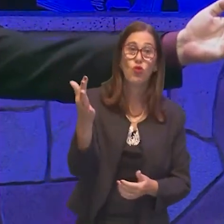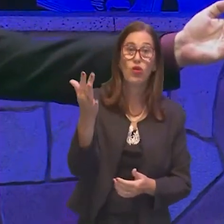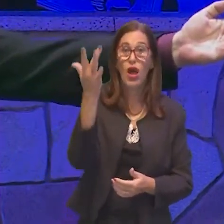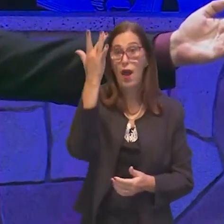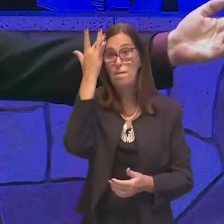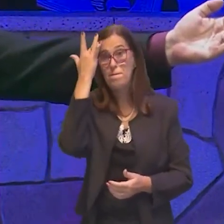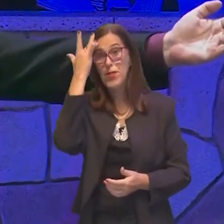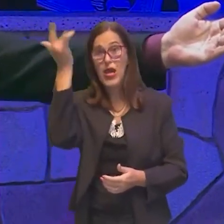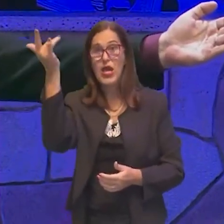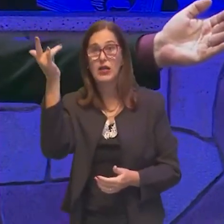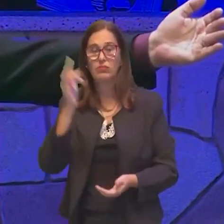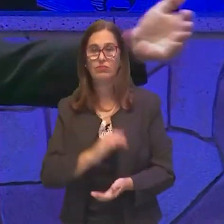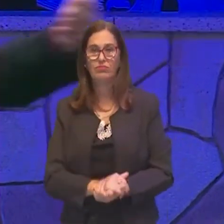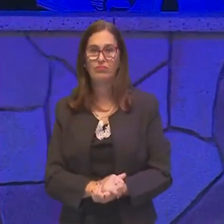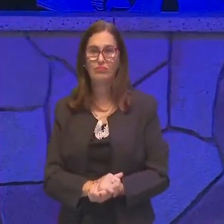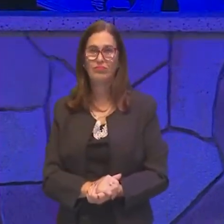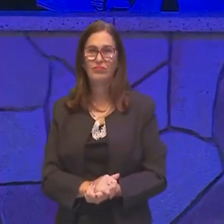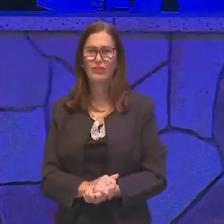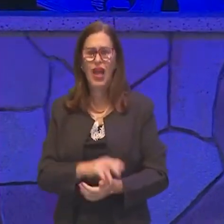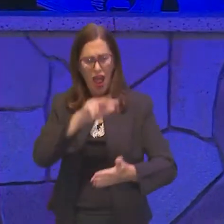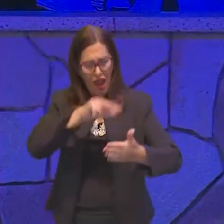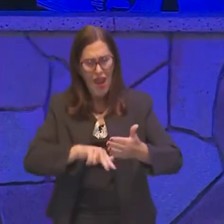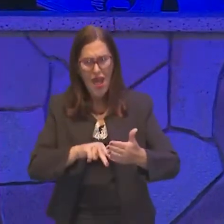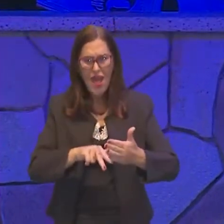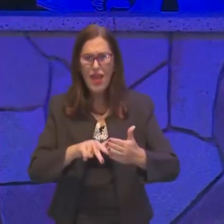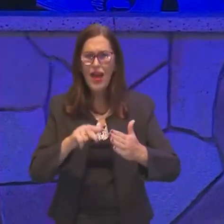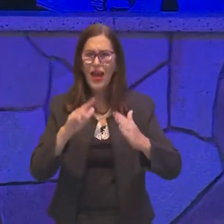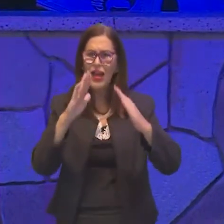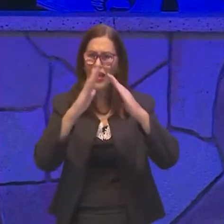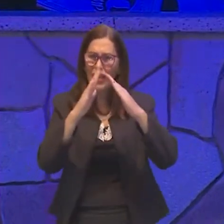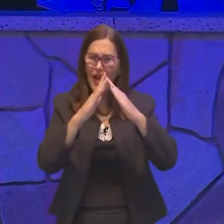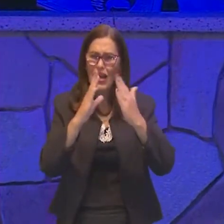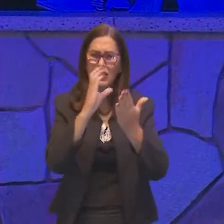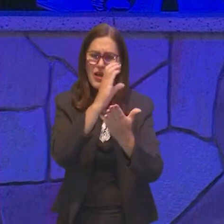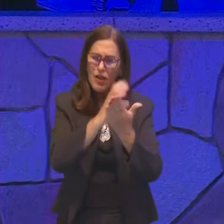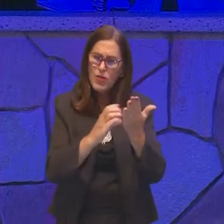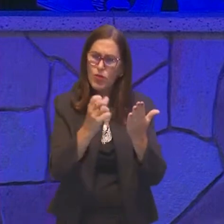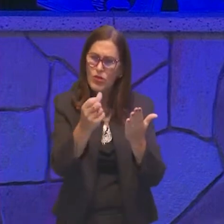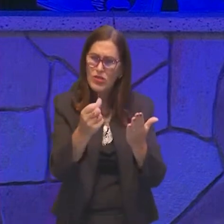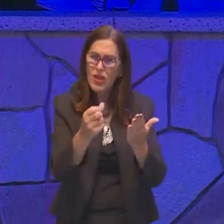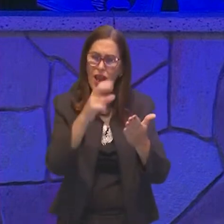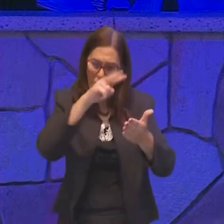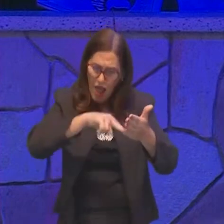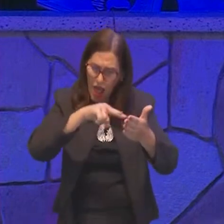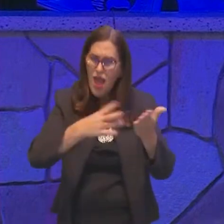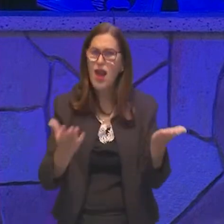amanhã. Leia em casa. Leia em casa.